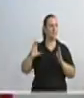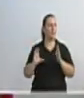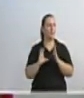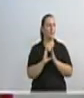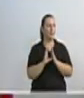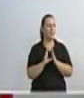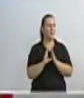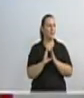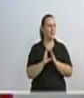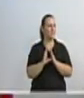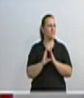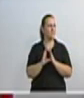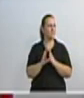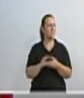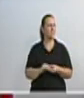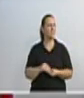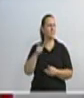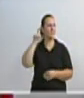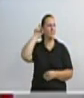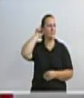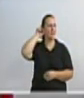Ito, vereador Iens,